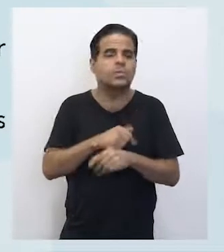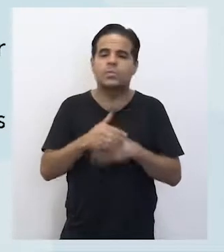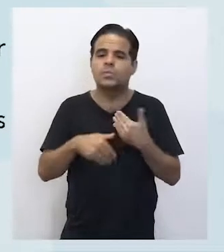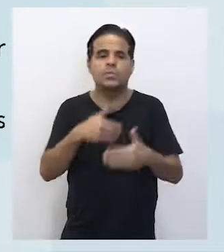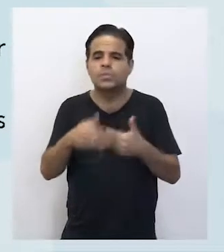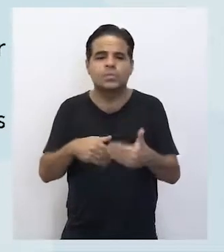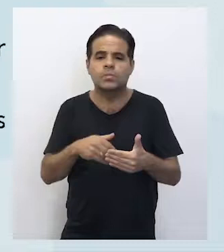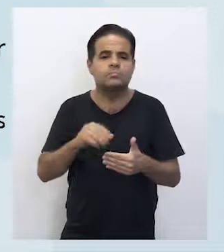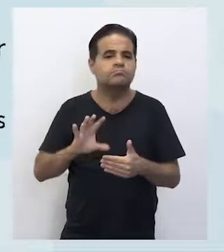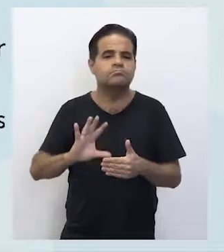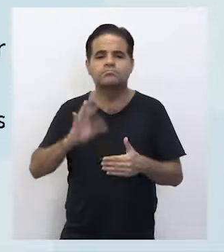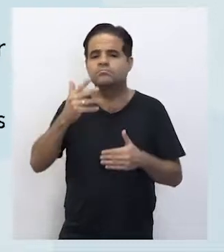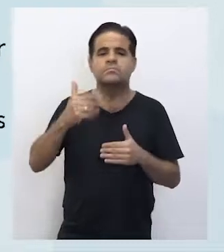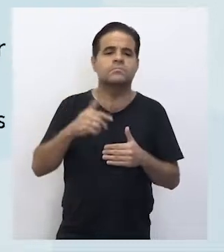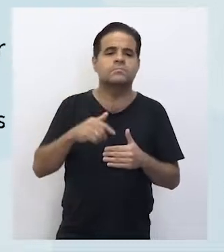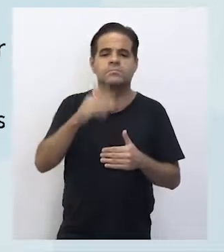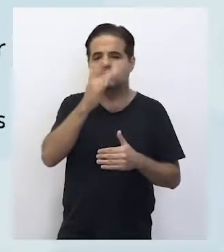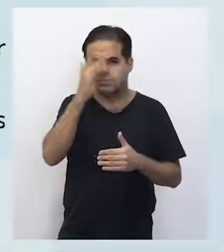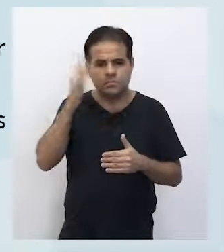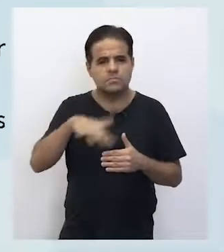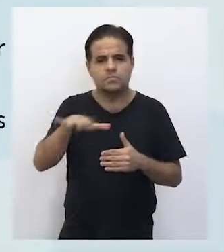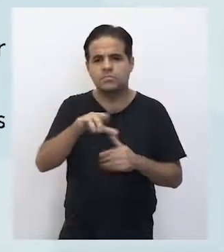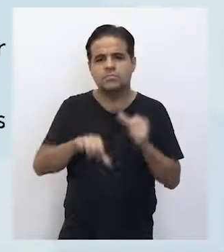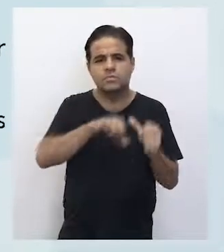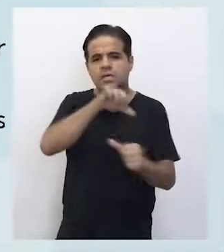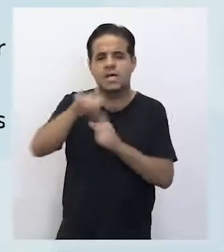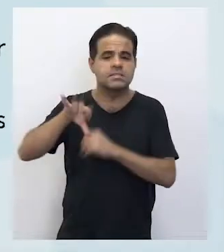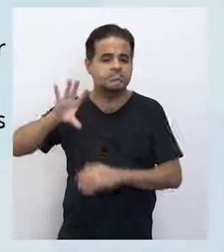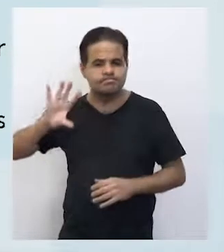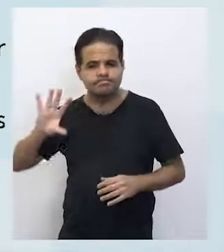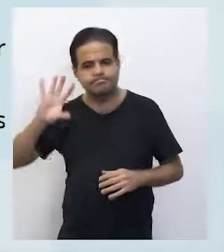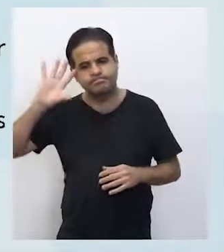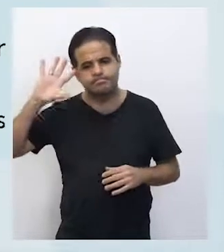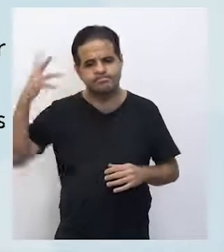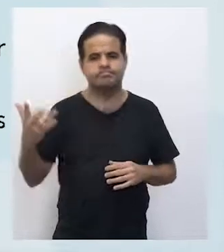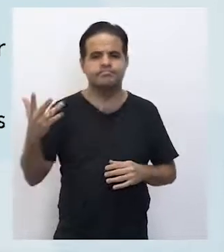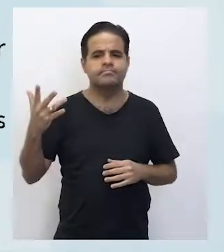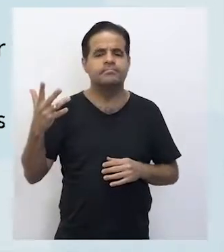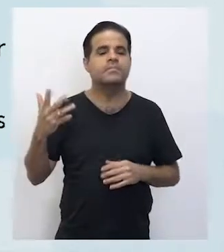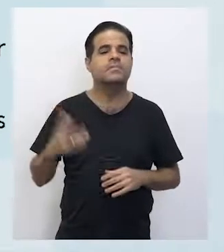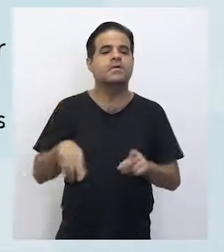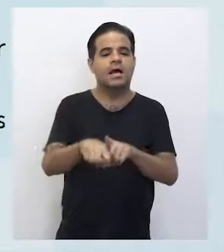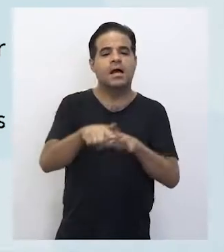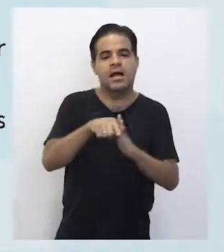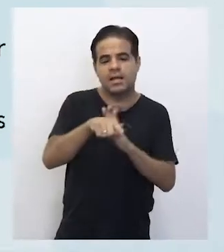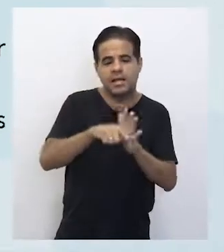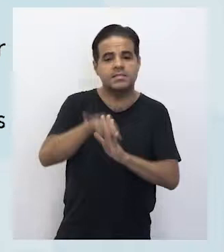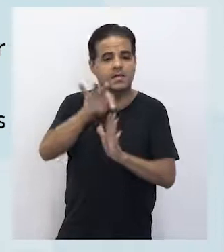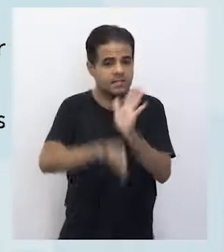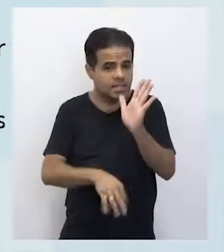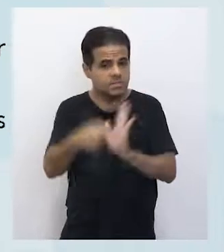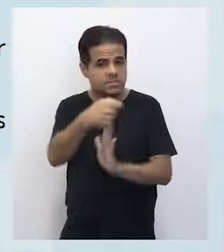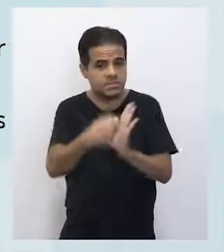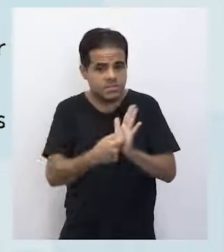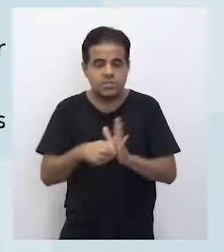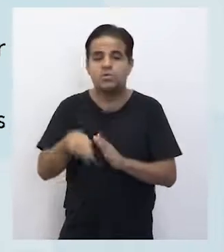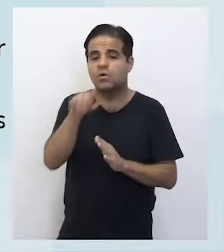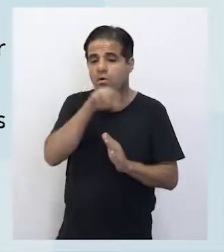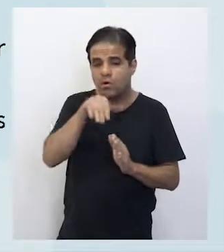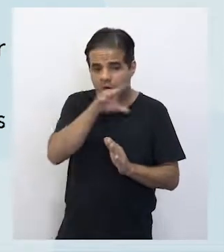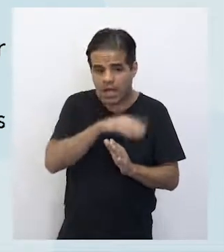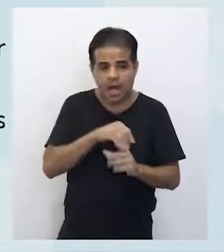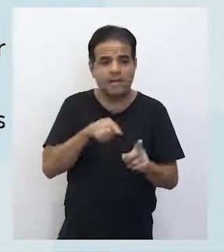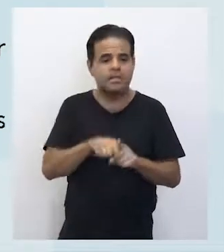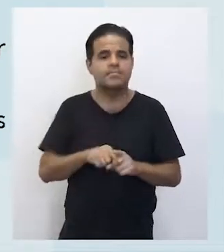consequências provenientes dos agentes causadores das mudanças climáticas, analisarem textos escritos e orais a